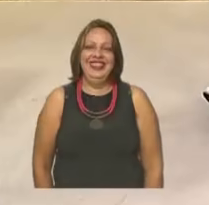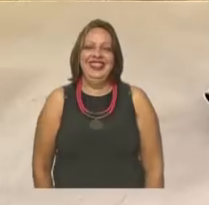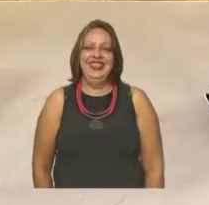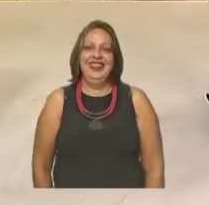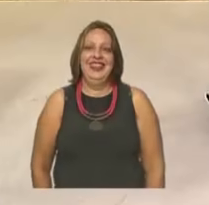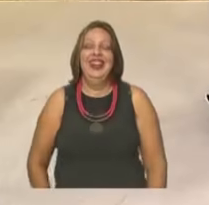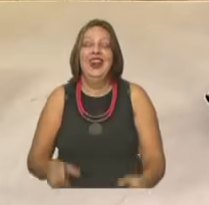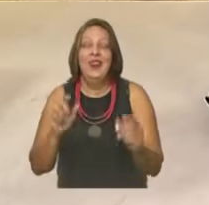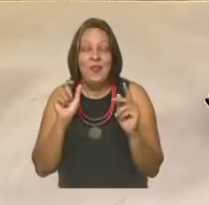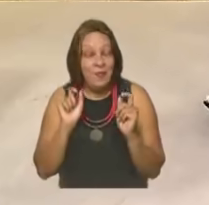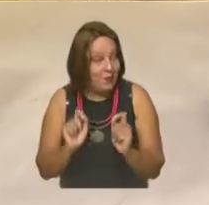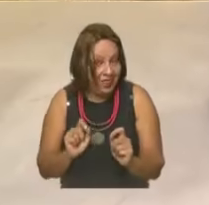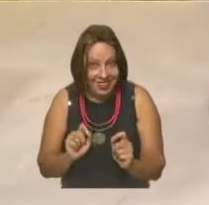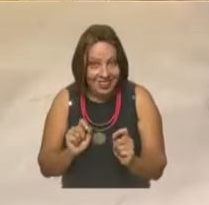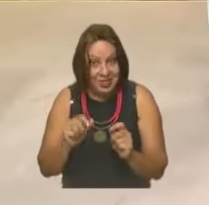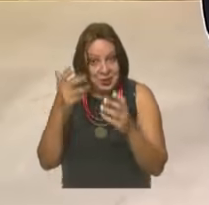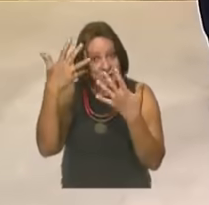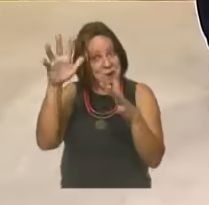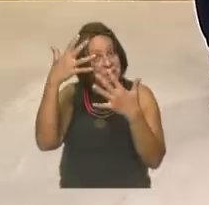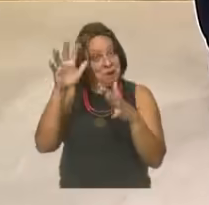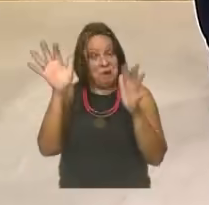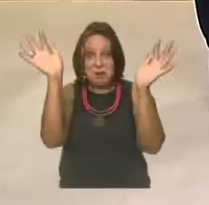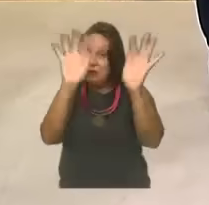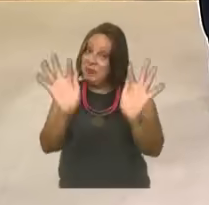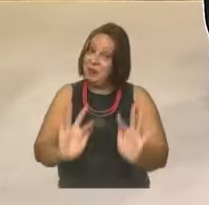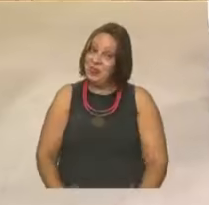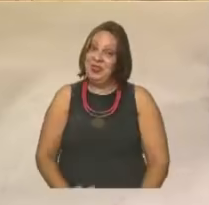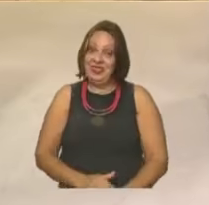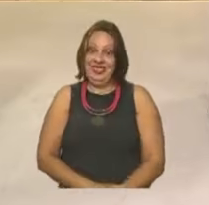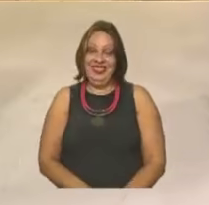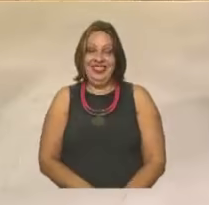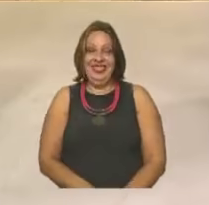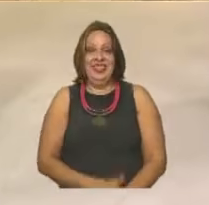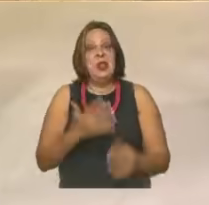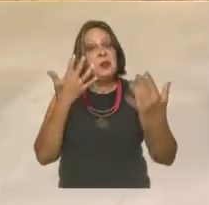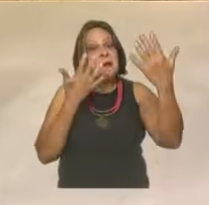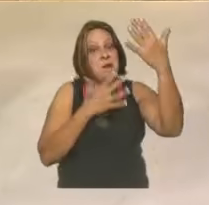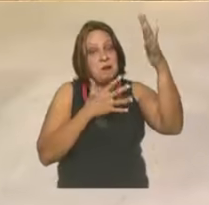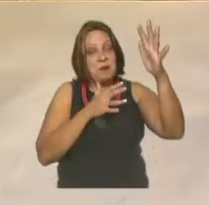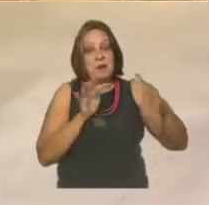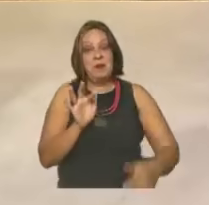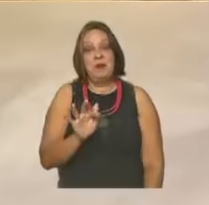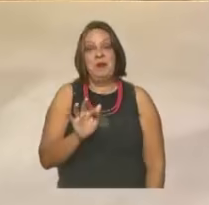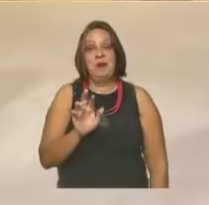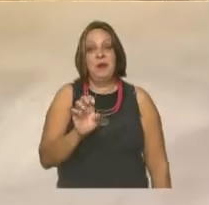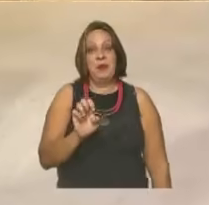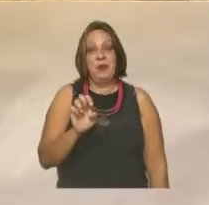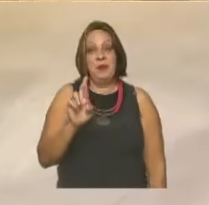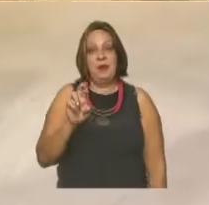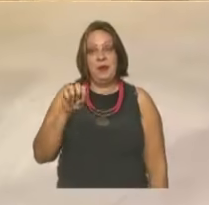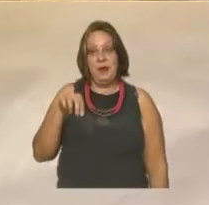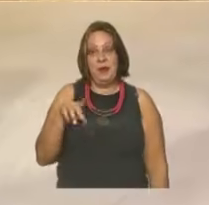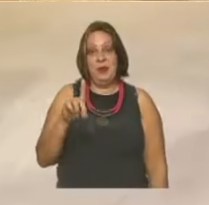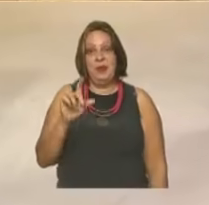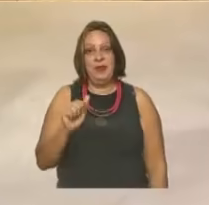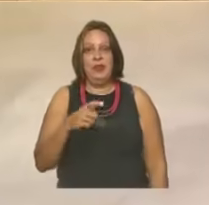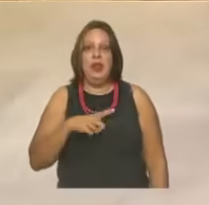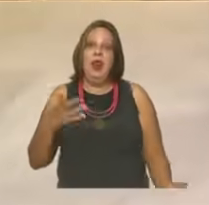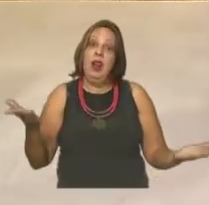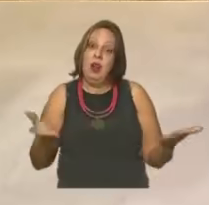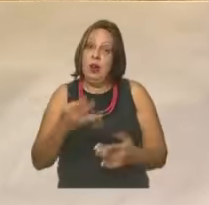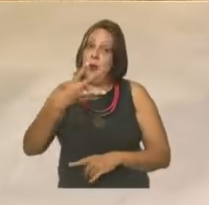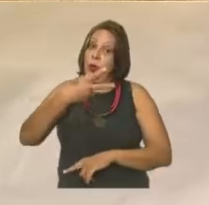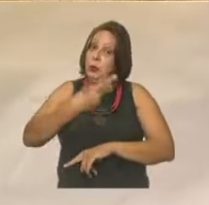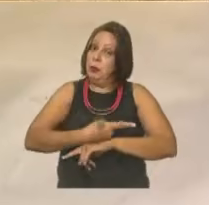O quê? Parabéns, que felicidade! Parabéns, Fernanda, parabéns ao Pé Quente. E agora vamos para o nosso quarto prêmio de